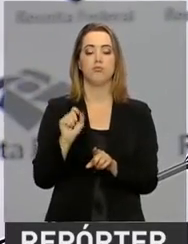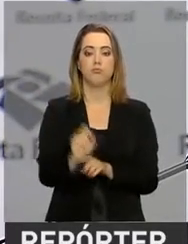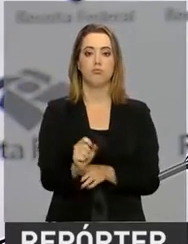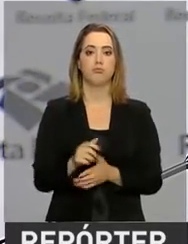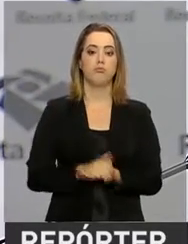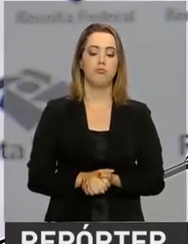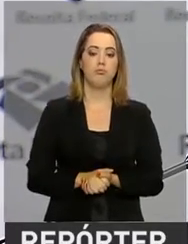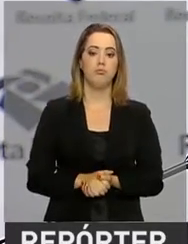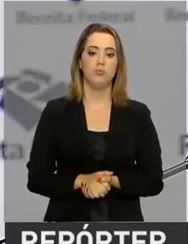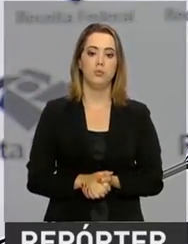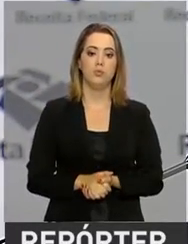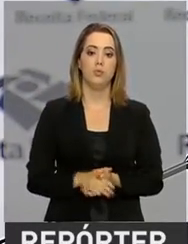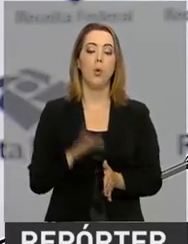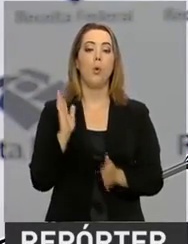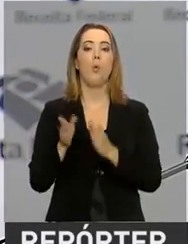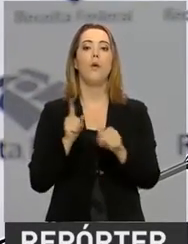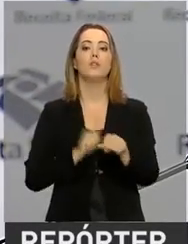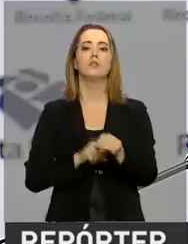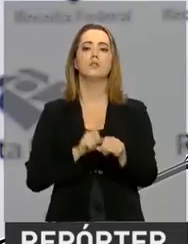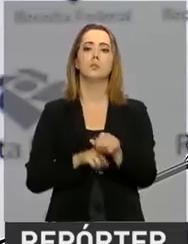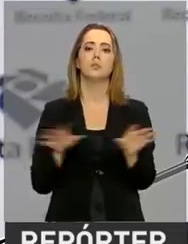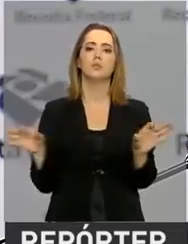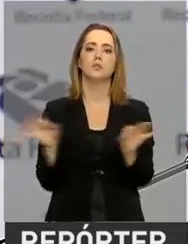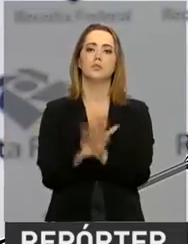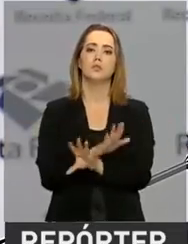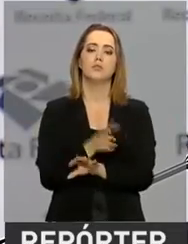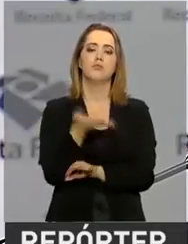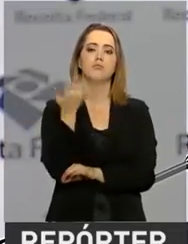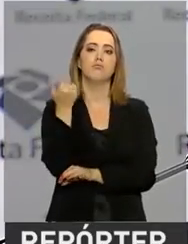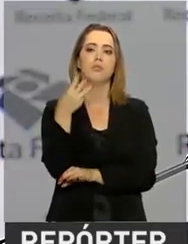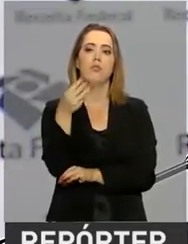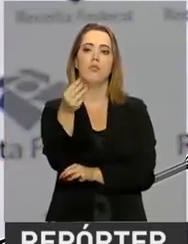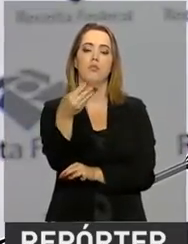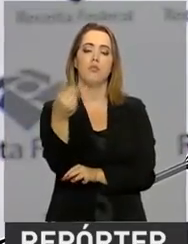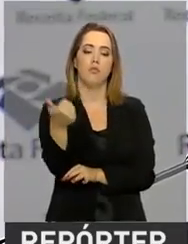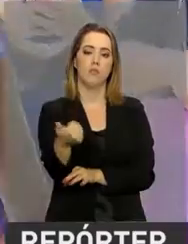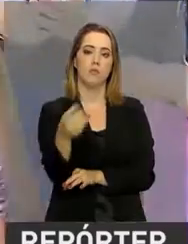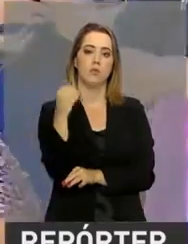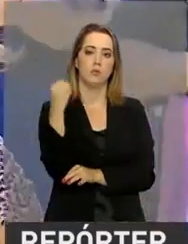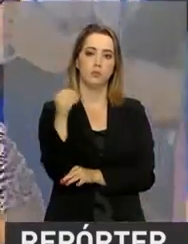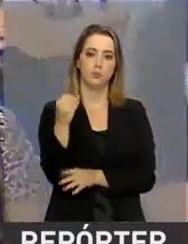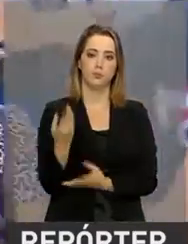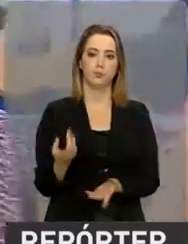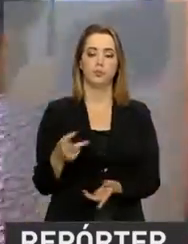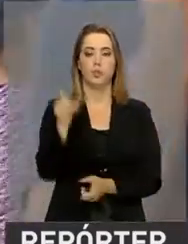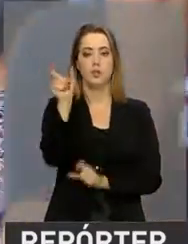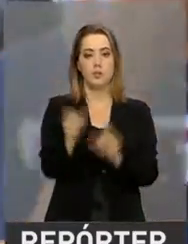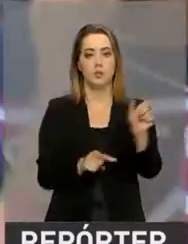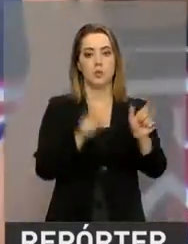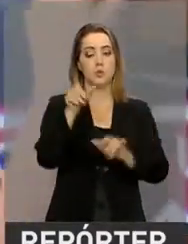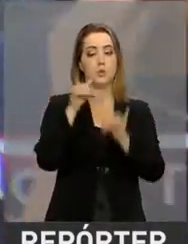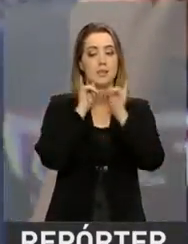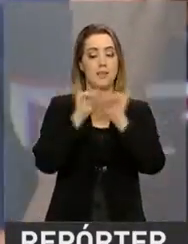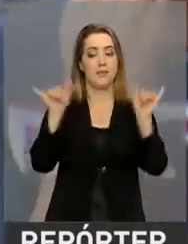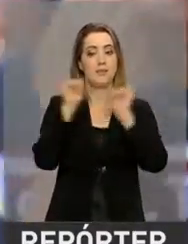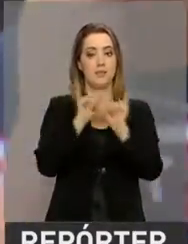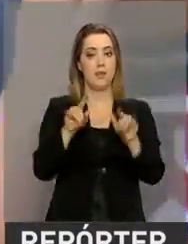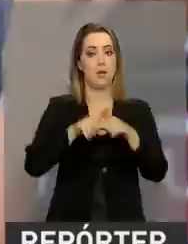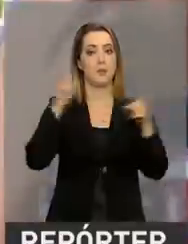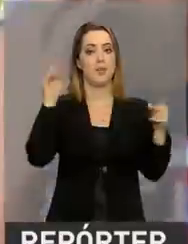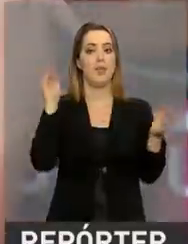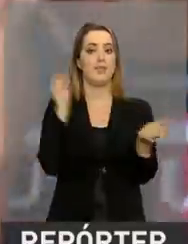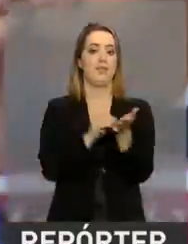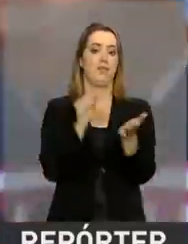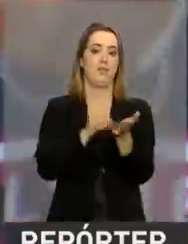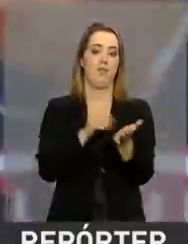para regularização de ativos no exterior foi encerrado no último dia 31 de outubro. Os contribuintes que declararam e não fizeram o